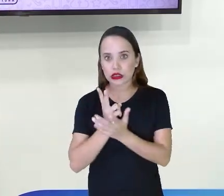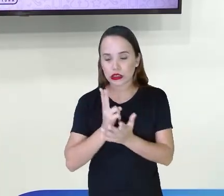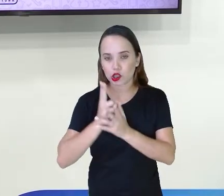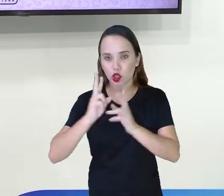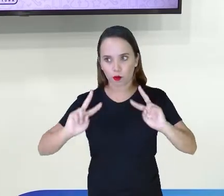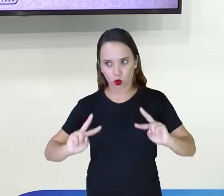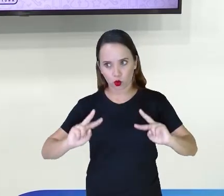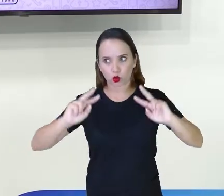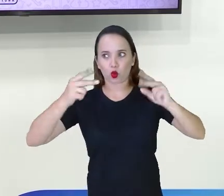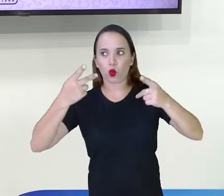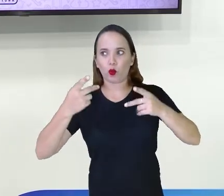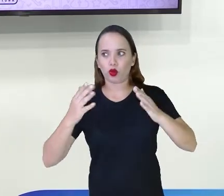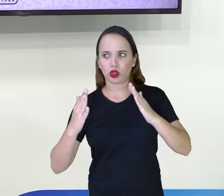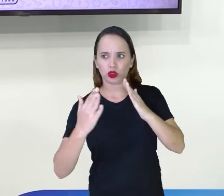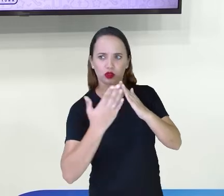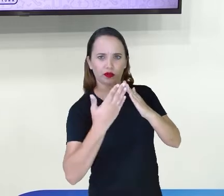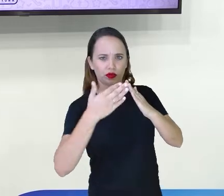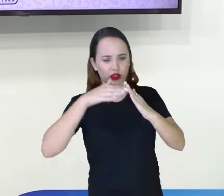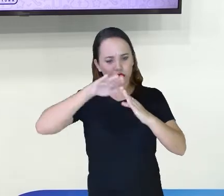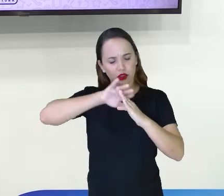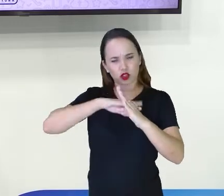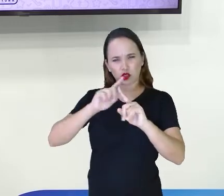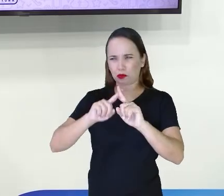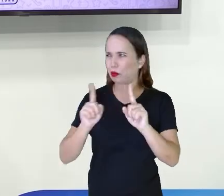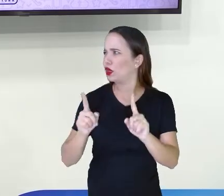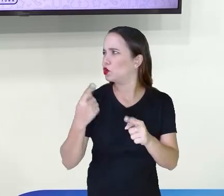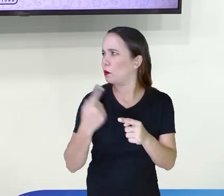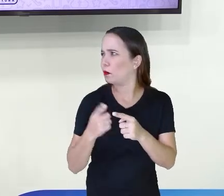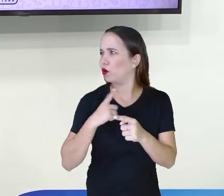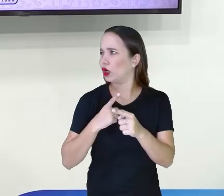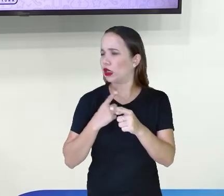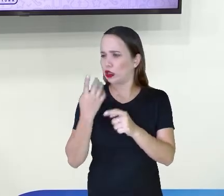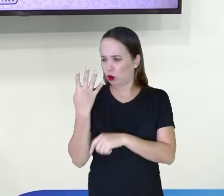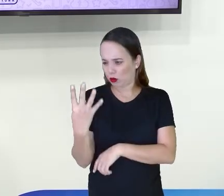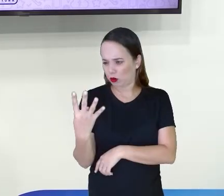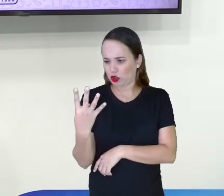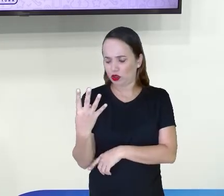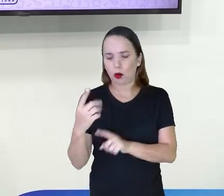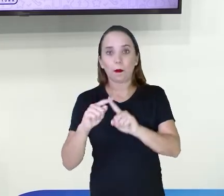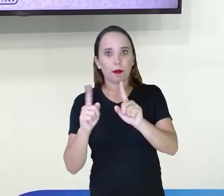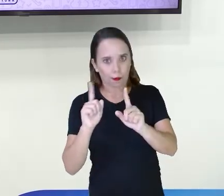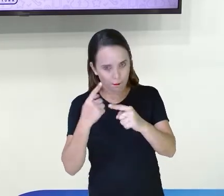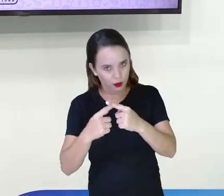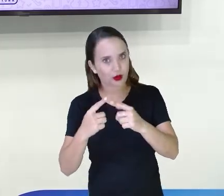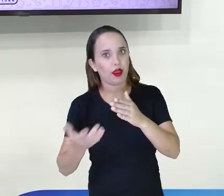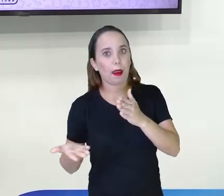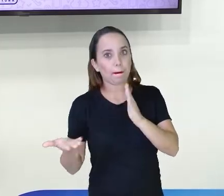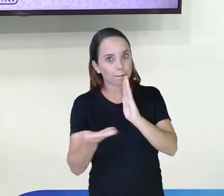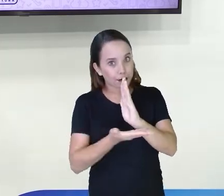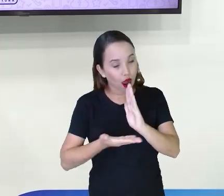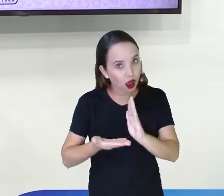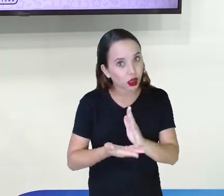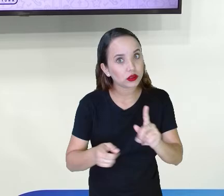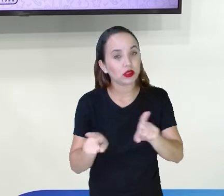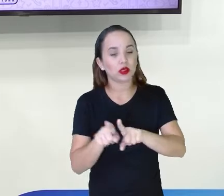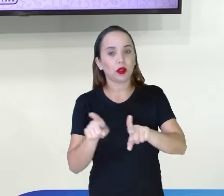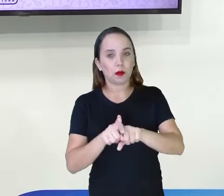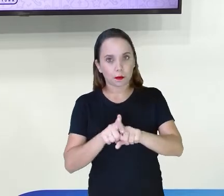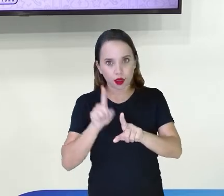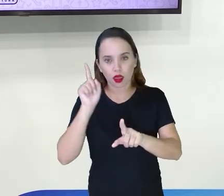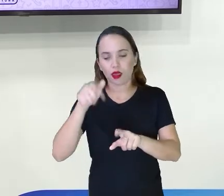minhas faces laterais. Professora, e por que tem 4? Porque a minha base também é uma face. Mas se eu falo de